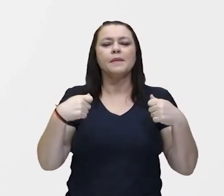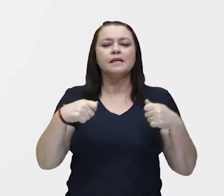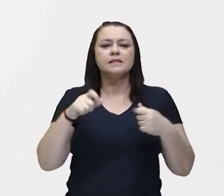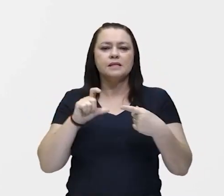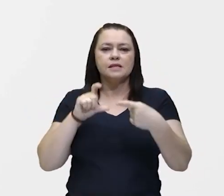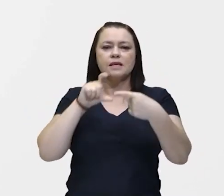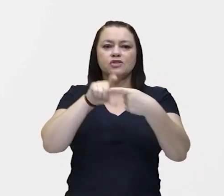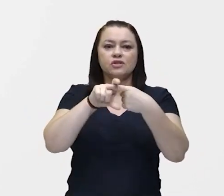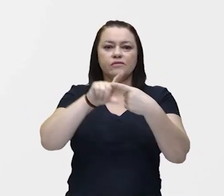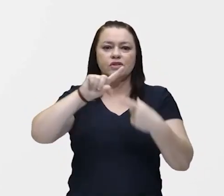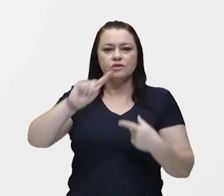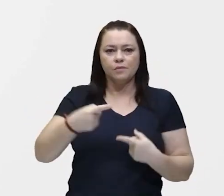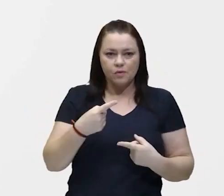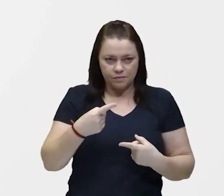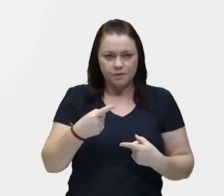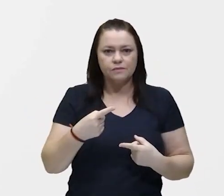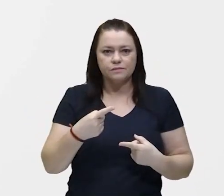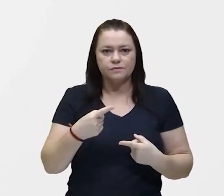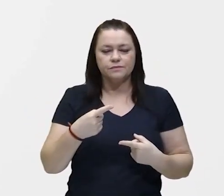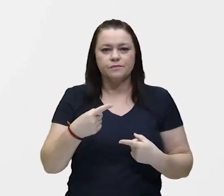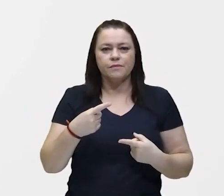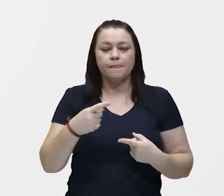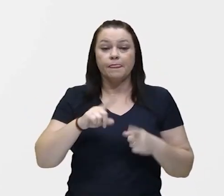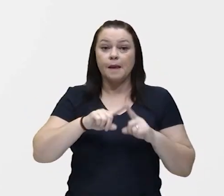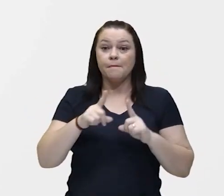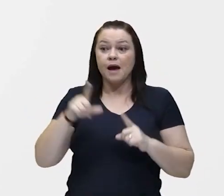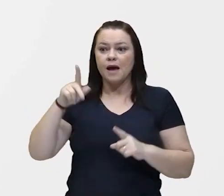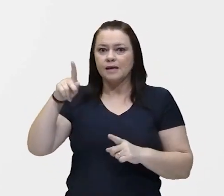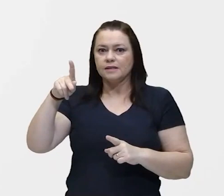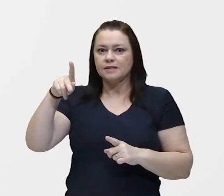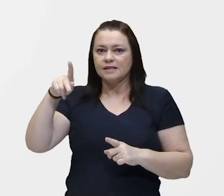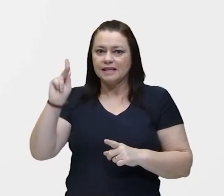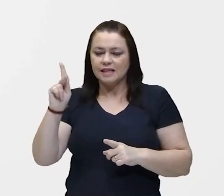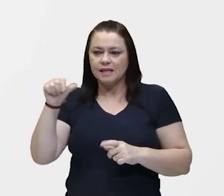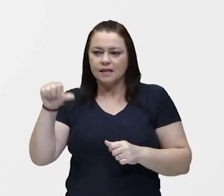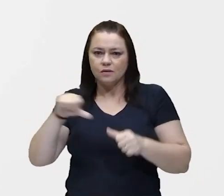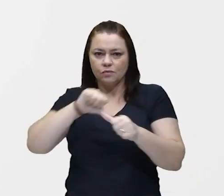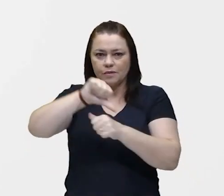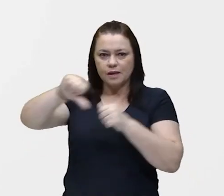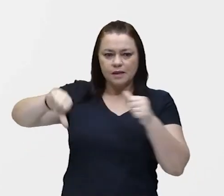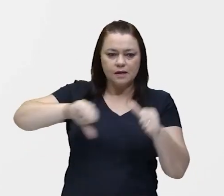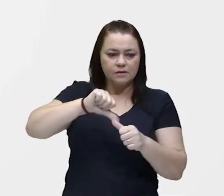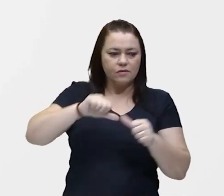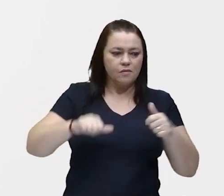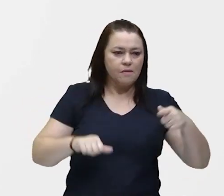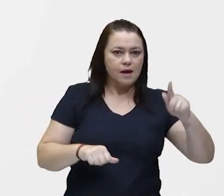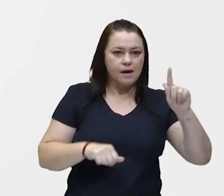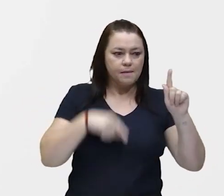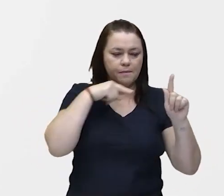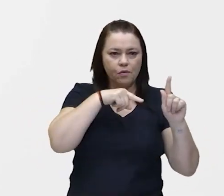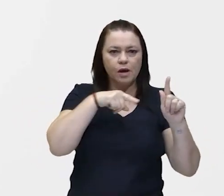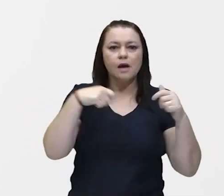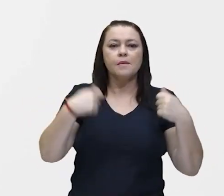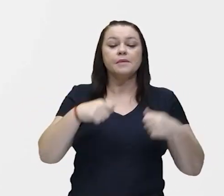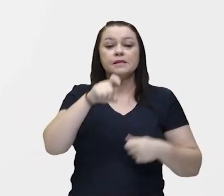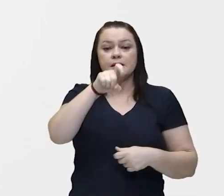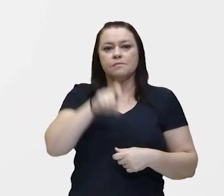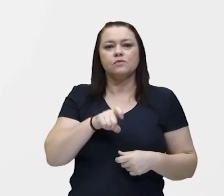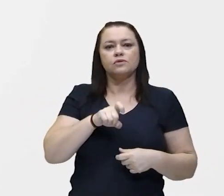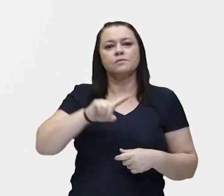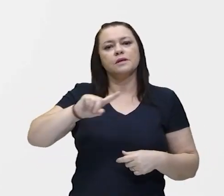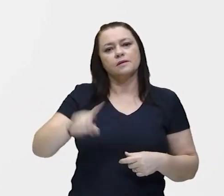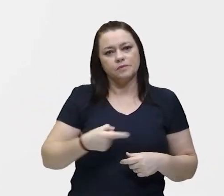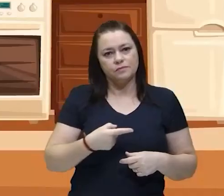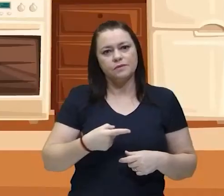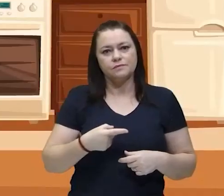por 1000. Já para transformar quilos em gramas, devemos multiplicar o valor por 1000.